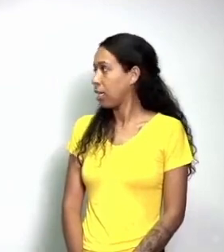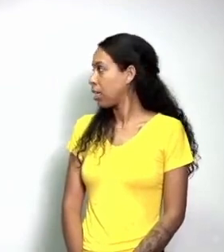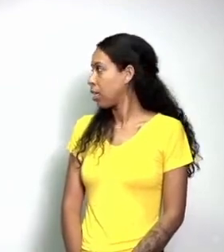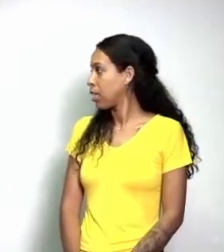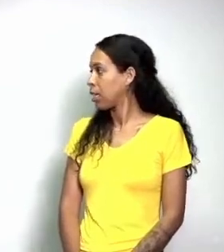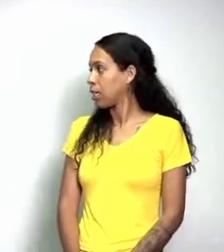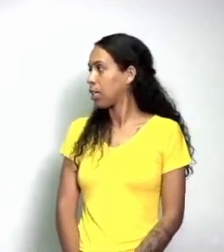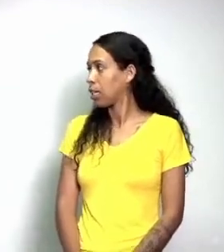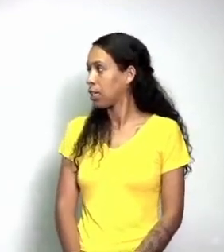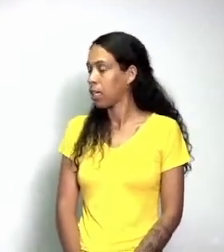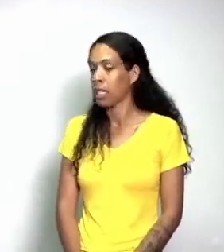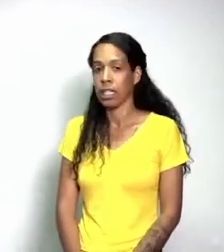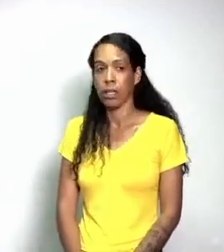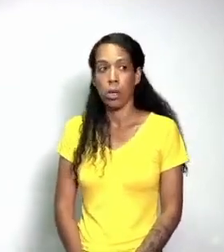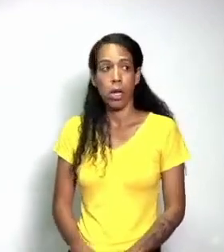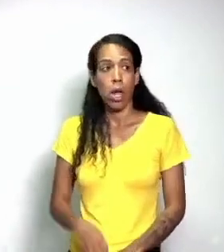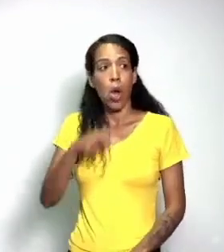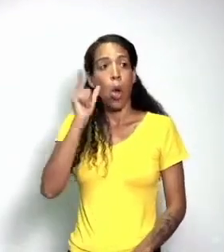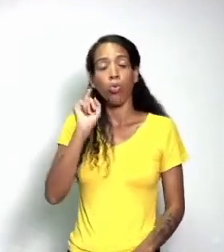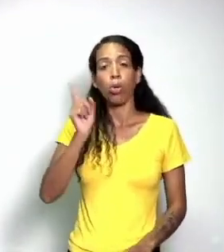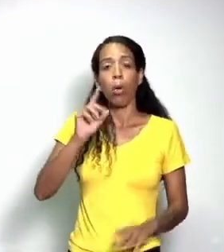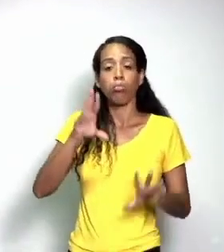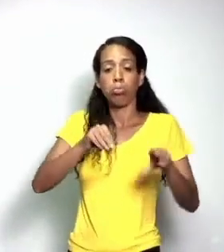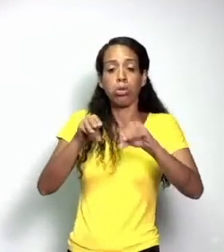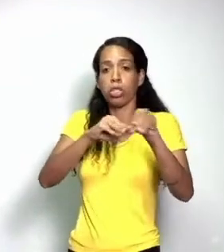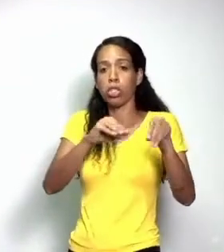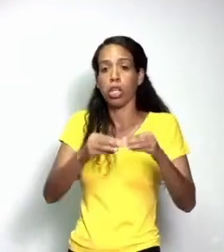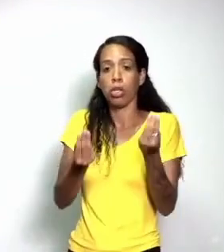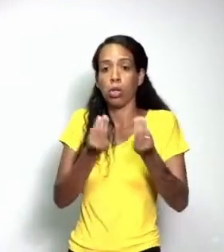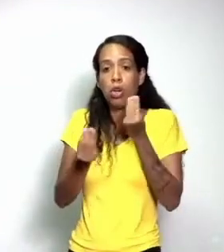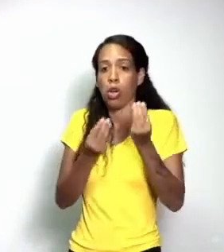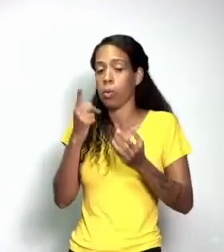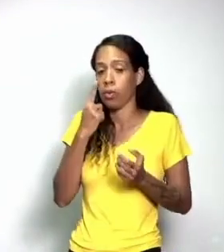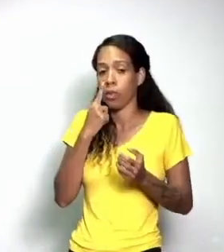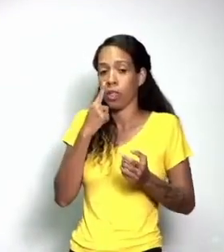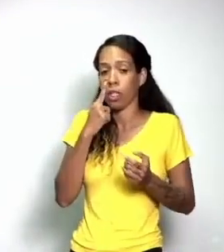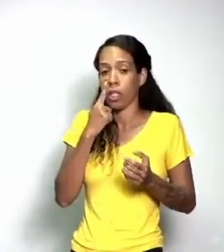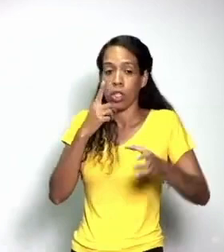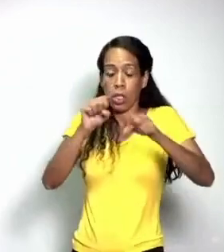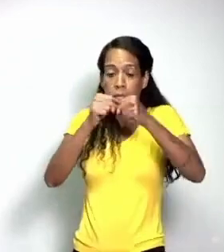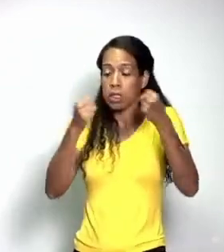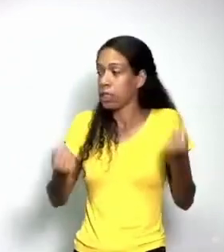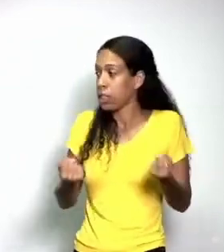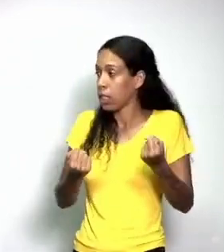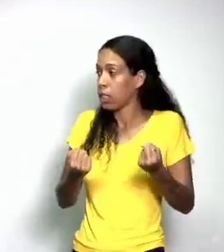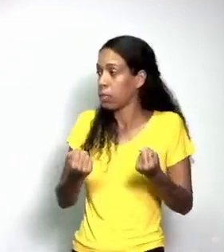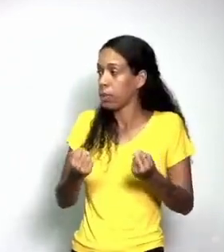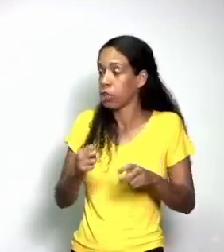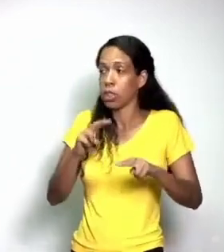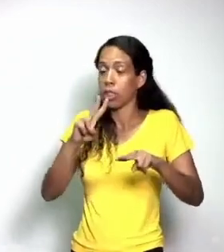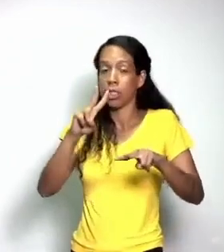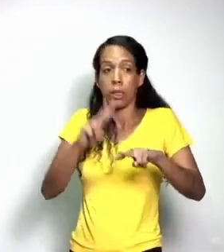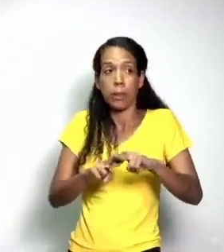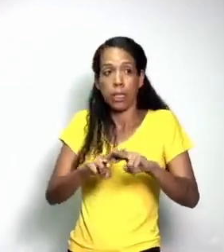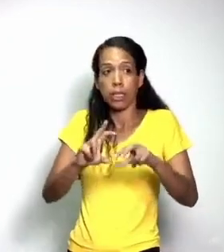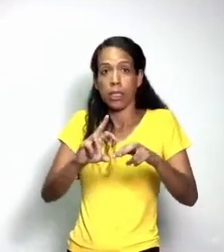Para vocês que não mexeram ontem no equipamento, só para vocês verem como é que é esse sistema de trava e destrava também das baterias.